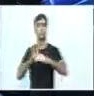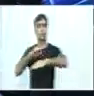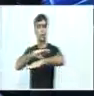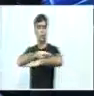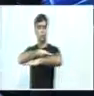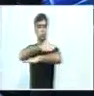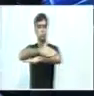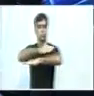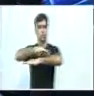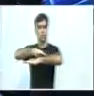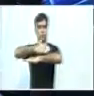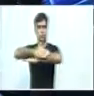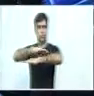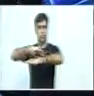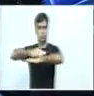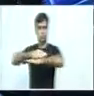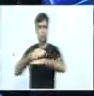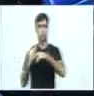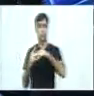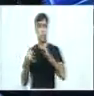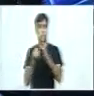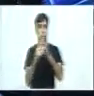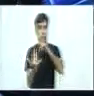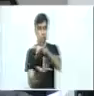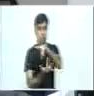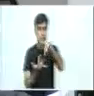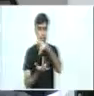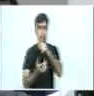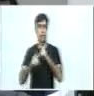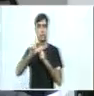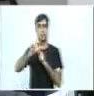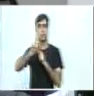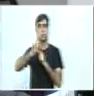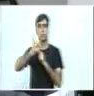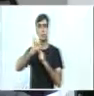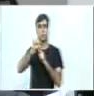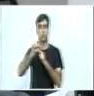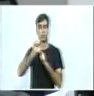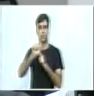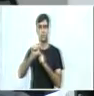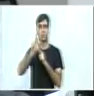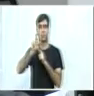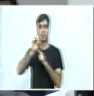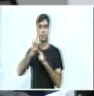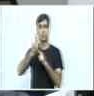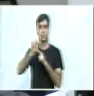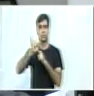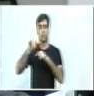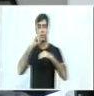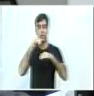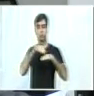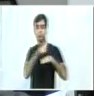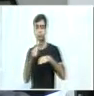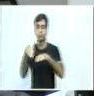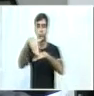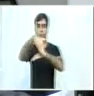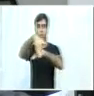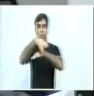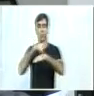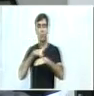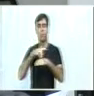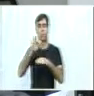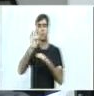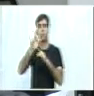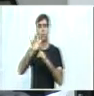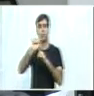quebra-molas na Praça Luísa Rodrigues, na saída para a Rua Francisco Lopes de Almeida, no distrito